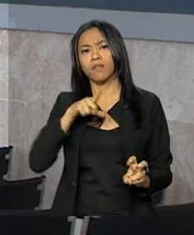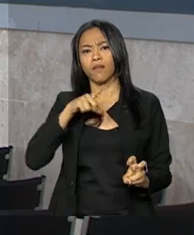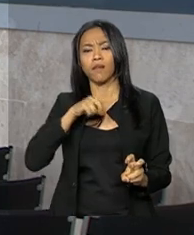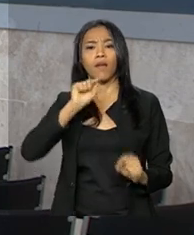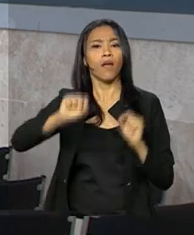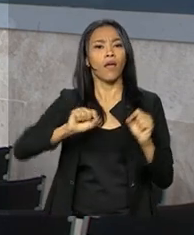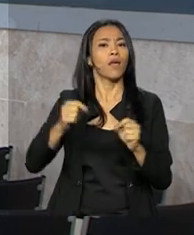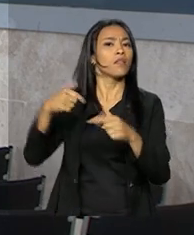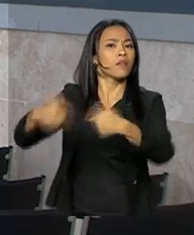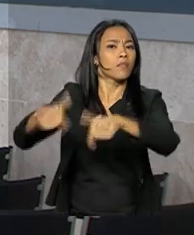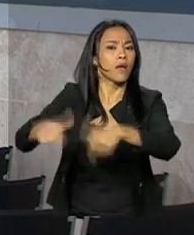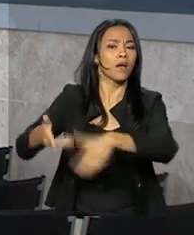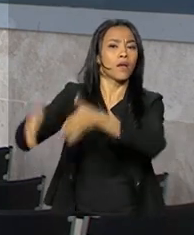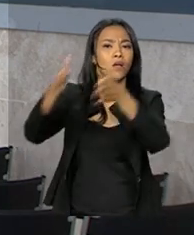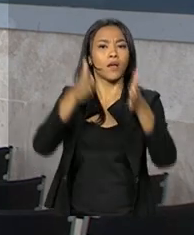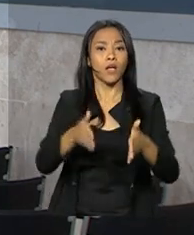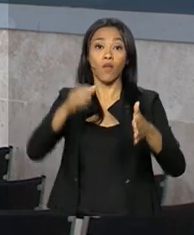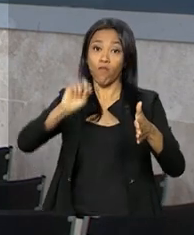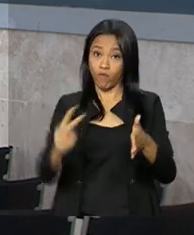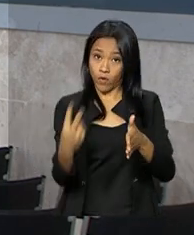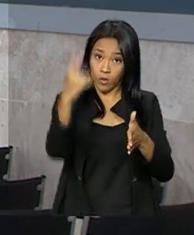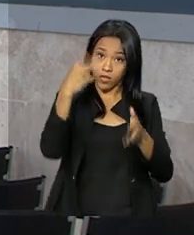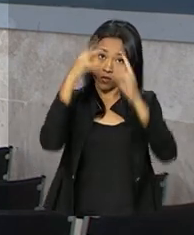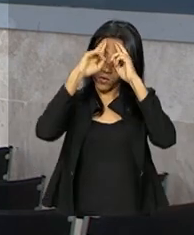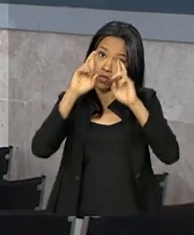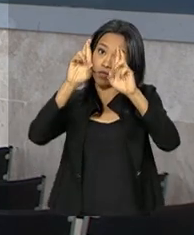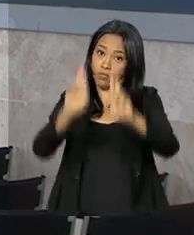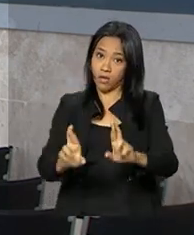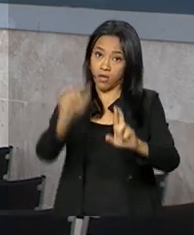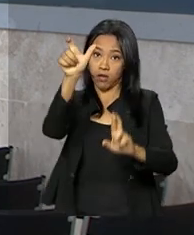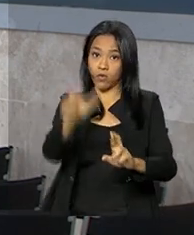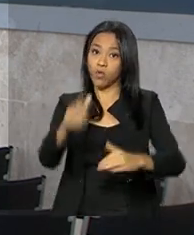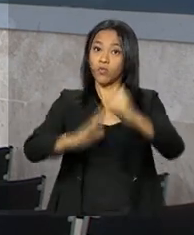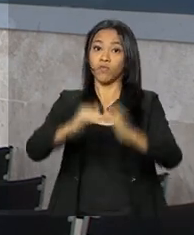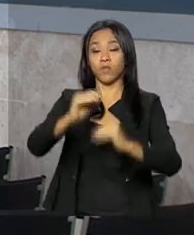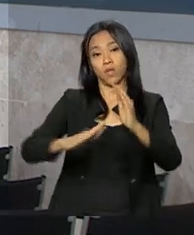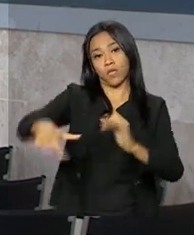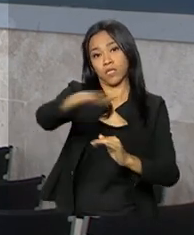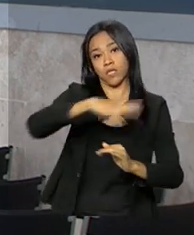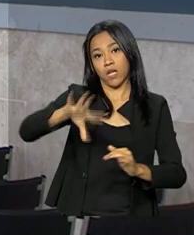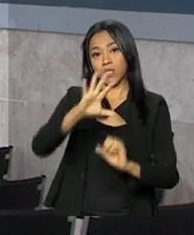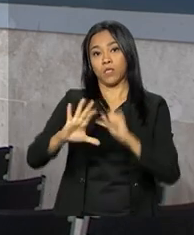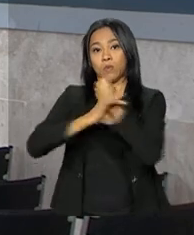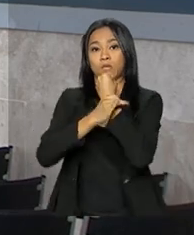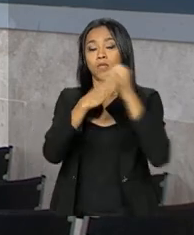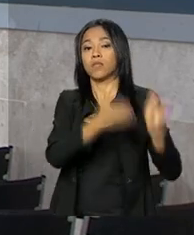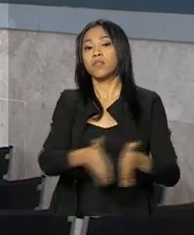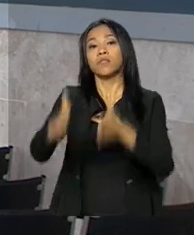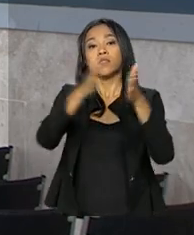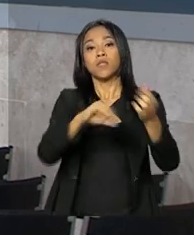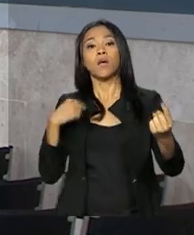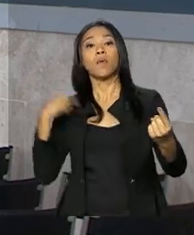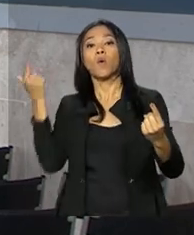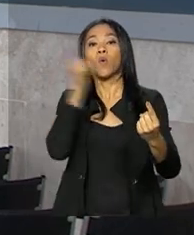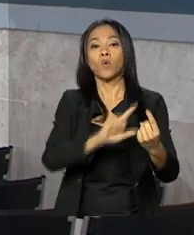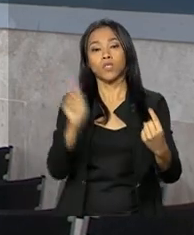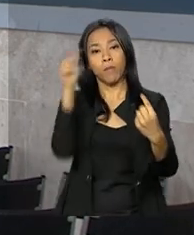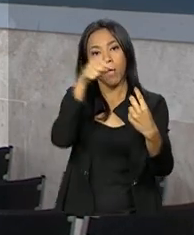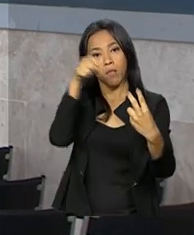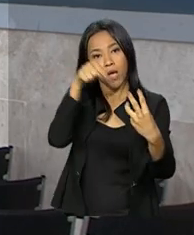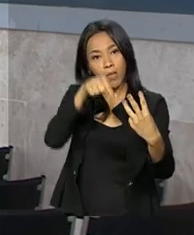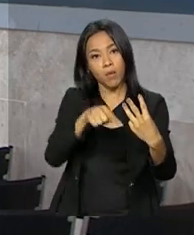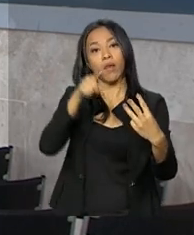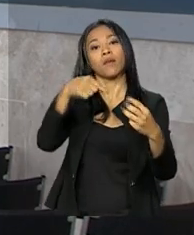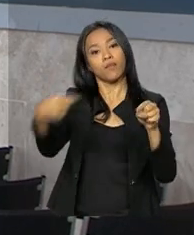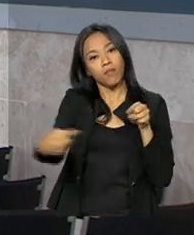as condições de trabalho, a valorização e o respeito aos profissionais da segurança pública, o atingimento de metas previstas em lei